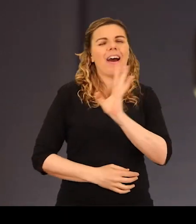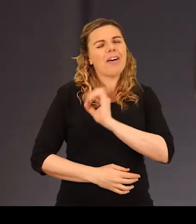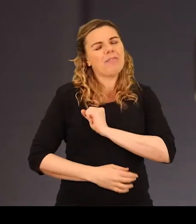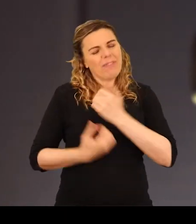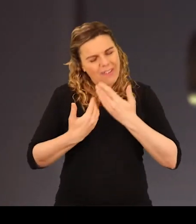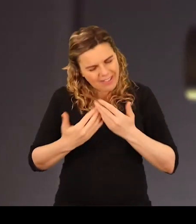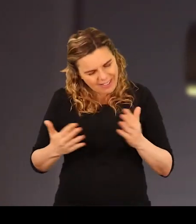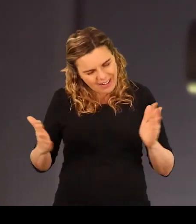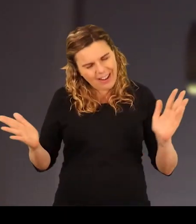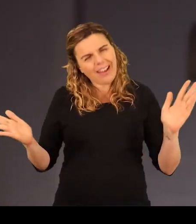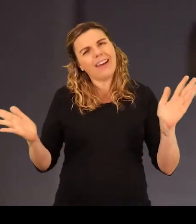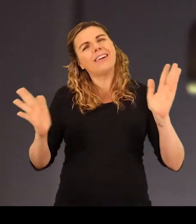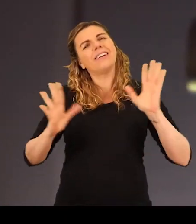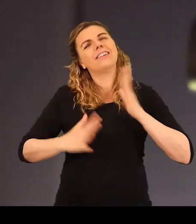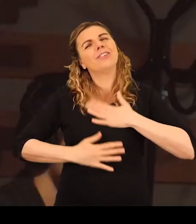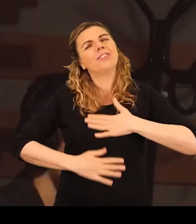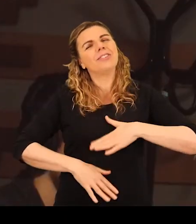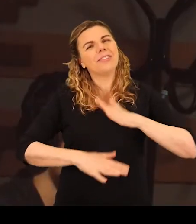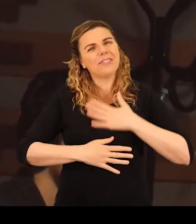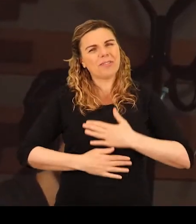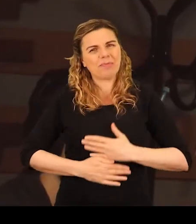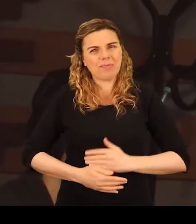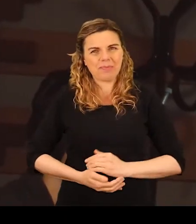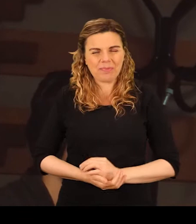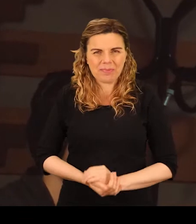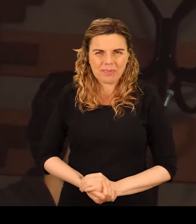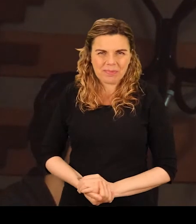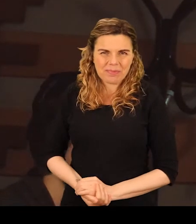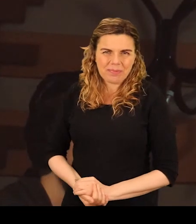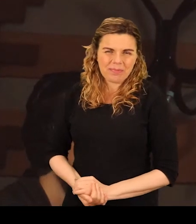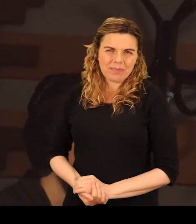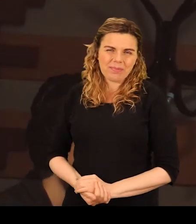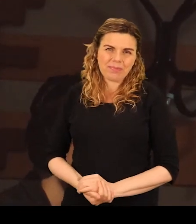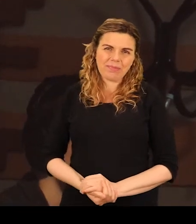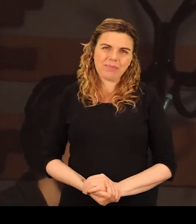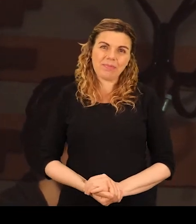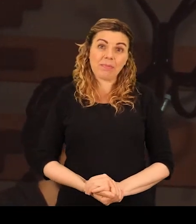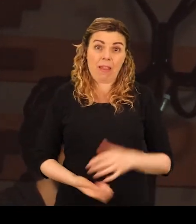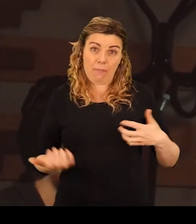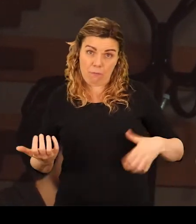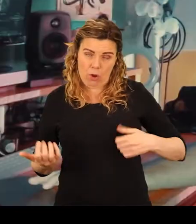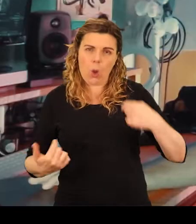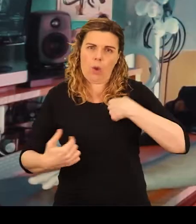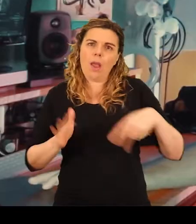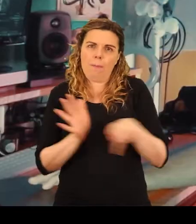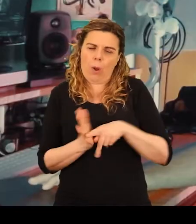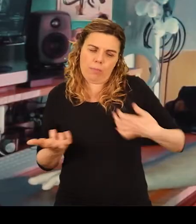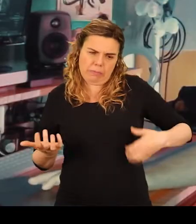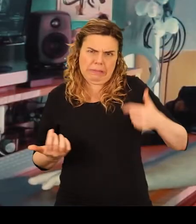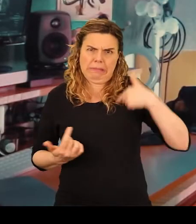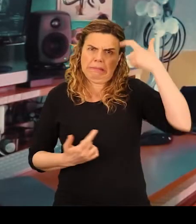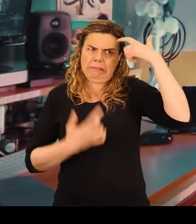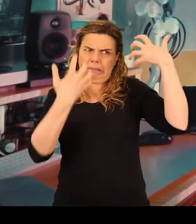ajeita, deixa o amor. Visto de costas, Lou toca violão. Gabriel está sentado à sua frente. Esse violão fui eu